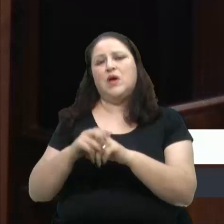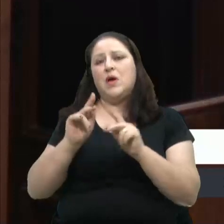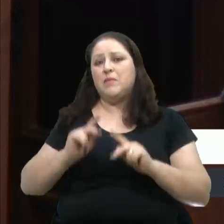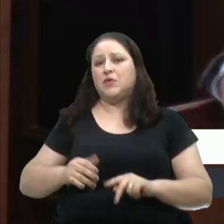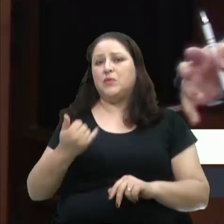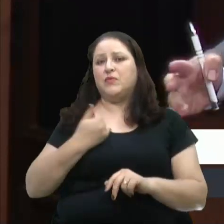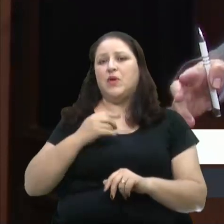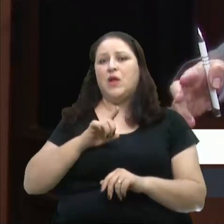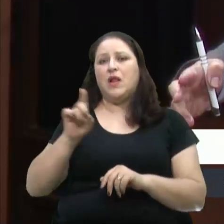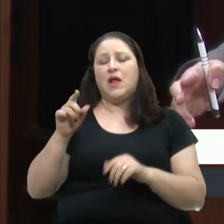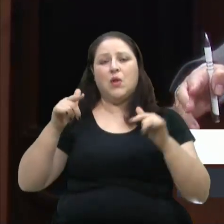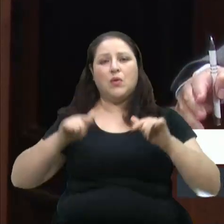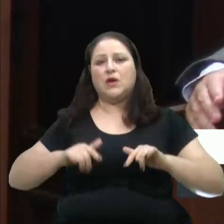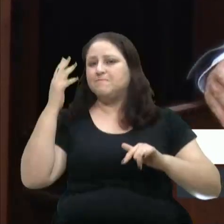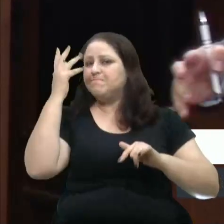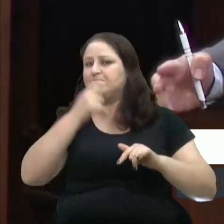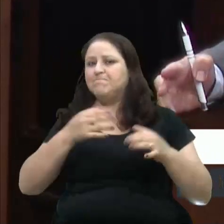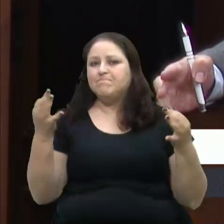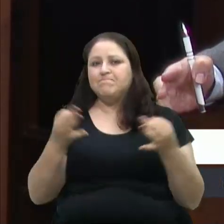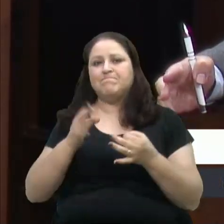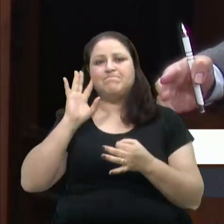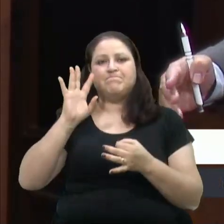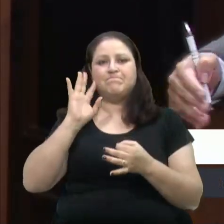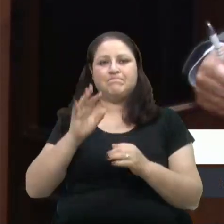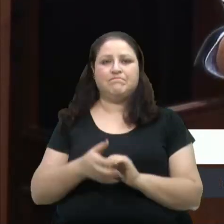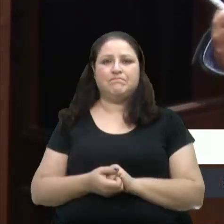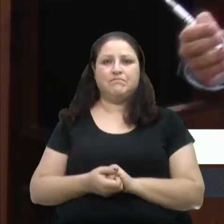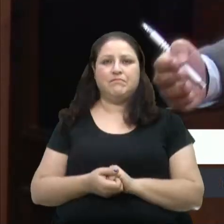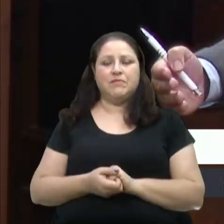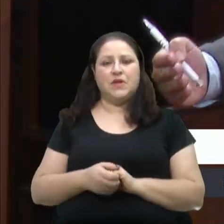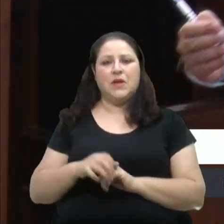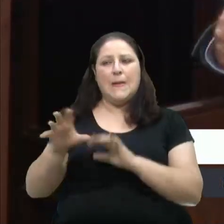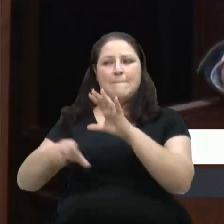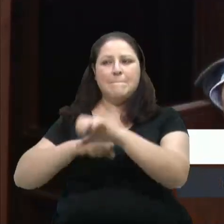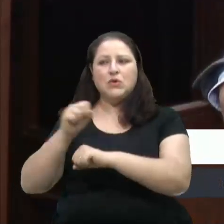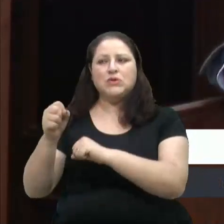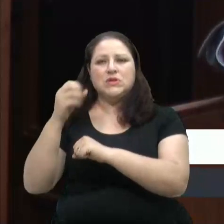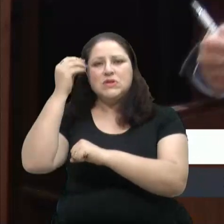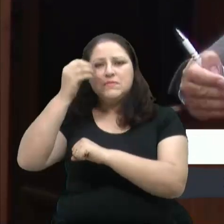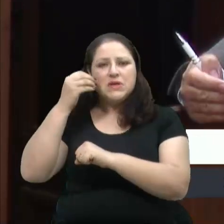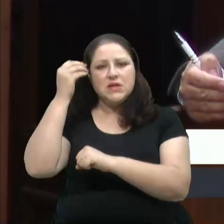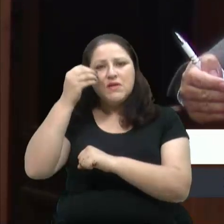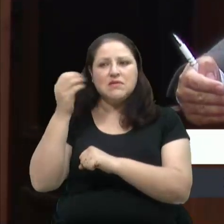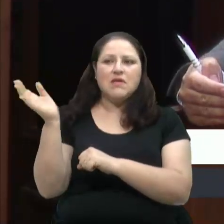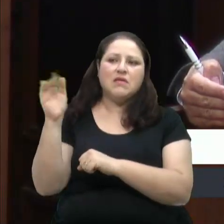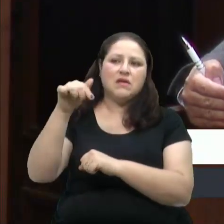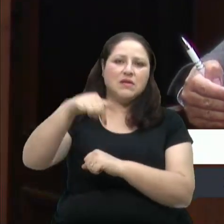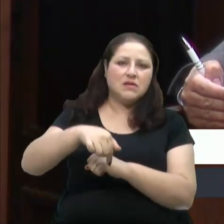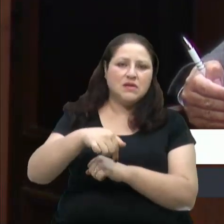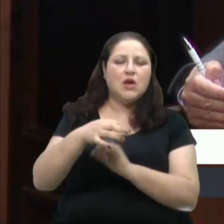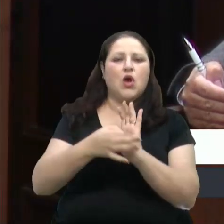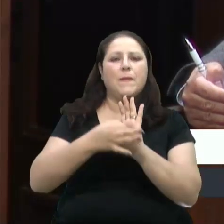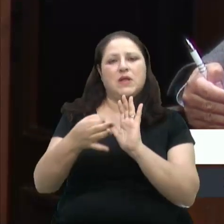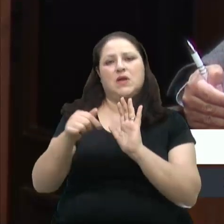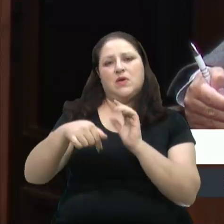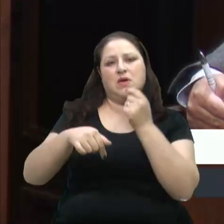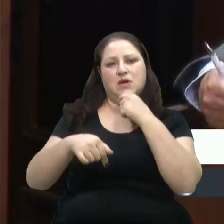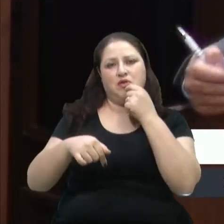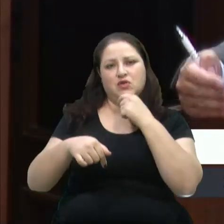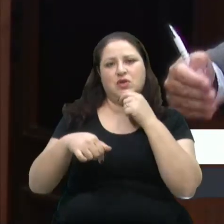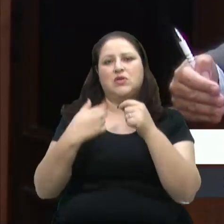e disseram pô que lugares esplêndido que lugar bacana então buscar essa experiência trazer para cá e sugerir para prefeitura de Caxias do Sul